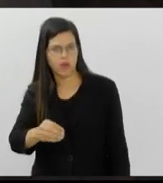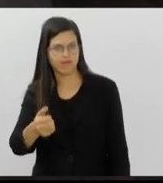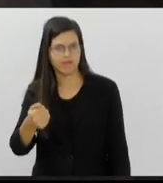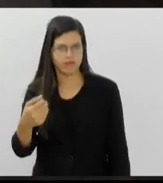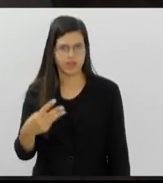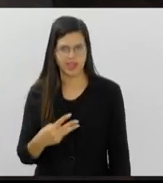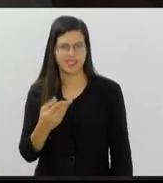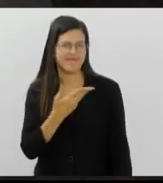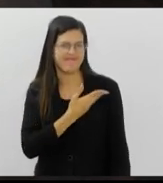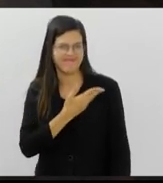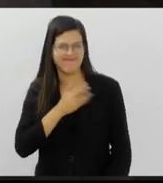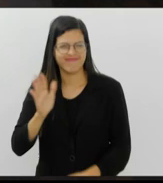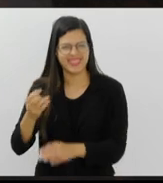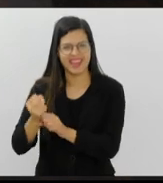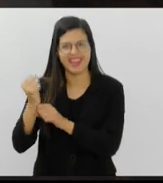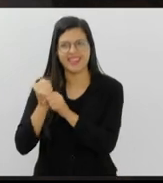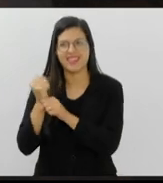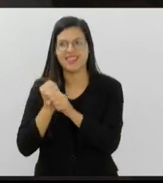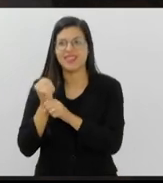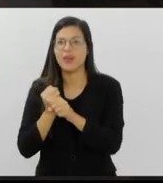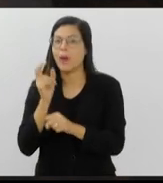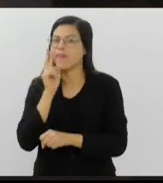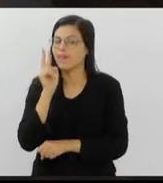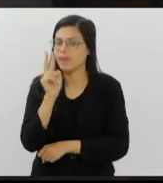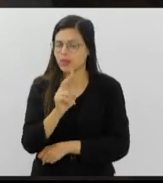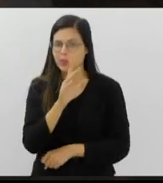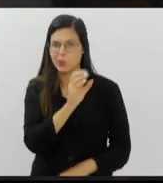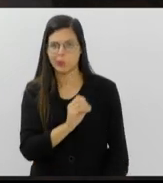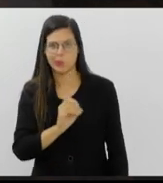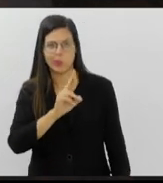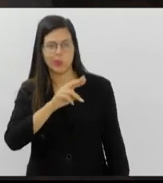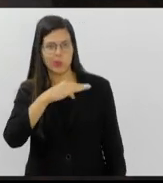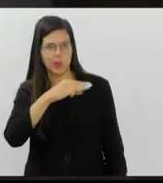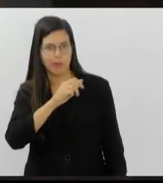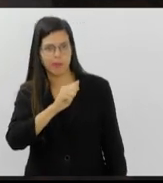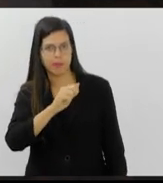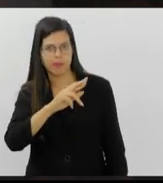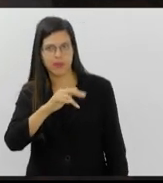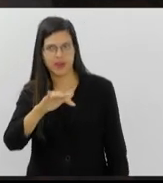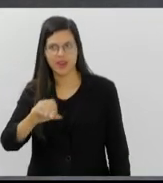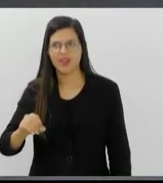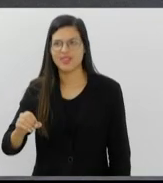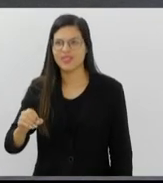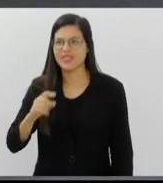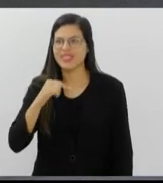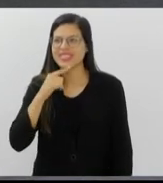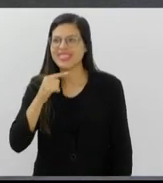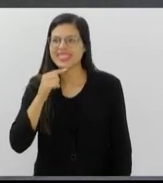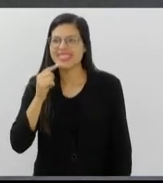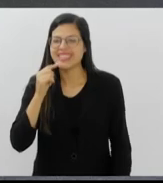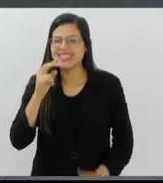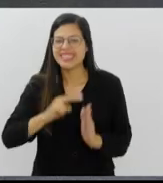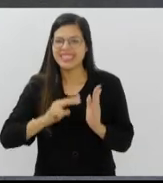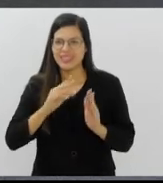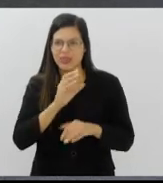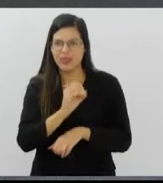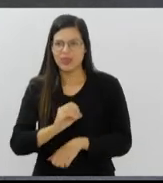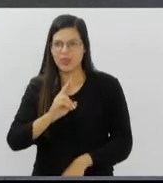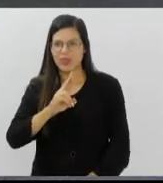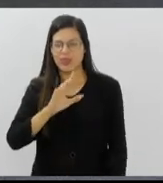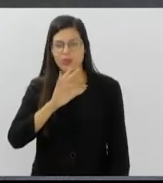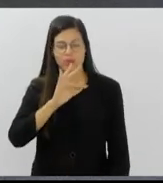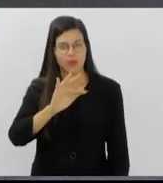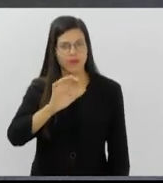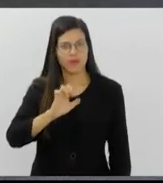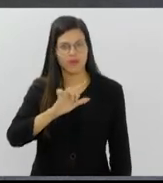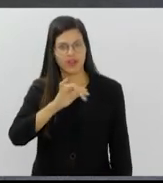muitos anos. Também vejo aqui o doutor Márcio Vieira, não consigo ler de muito longe, o doutor Luiz Felipe Conde,